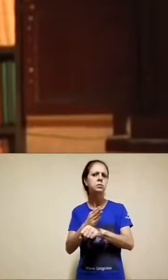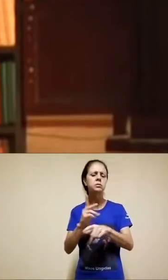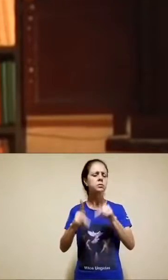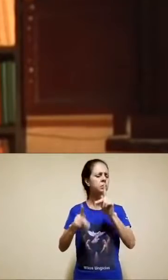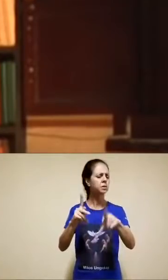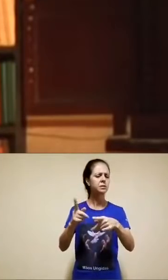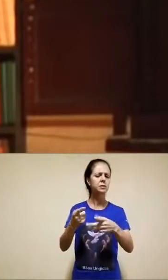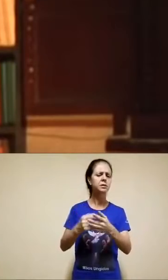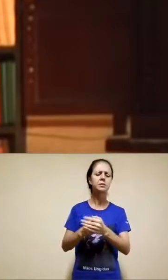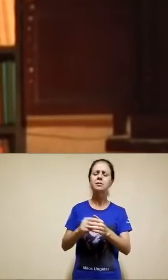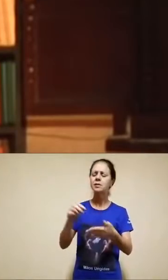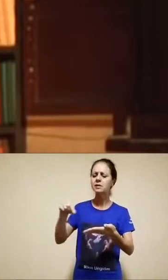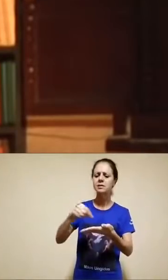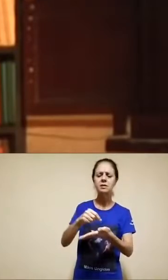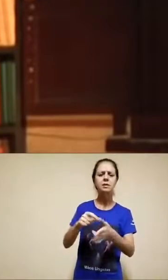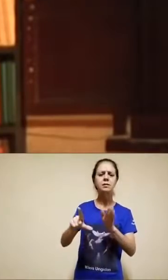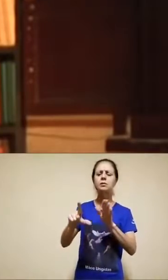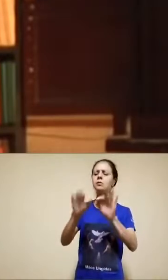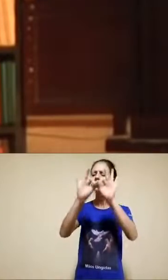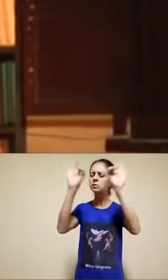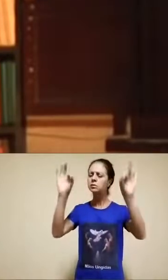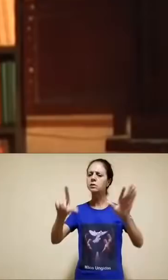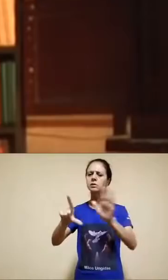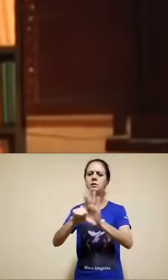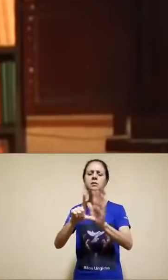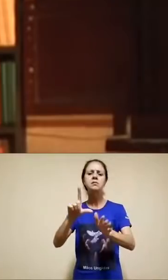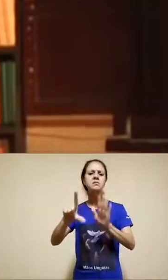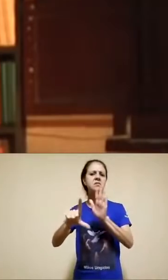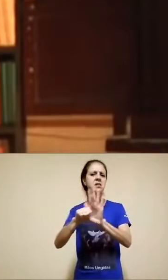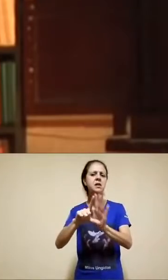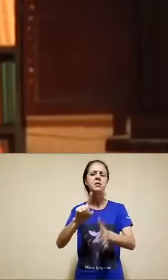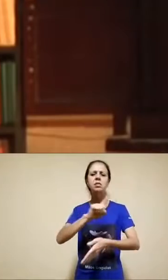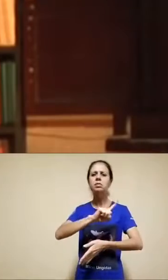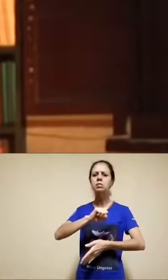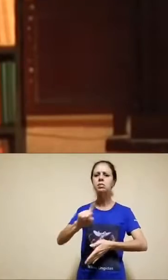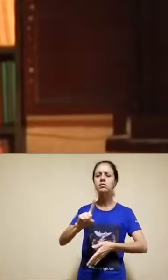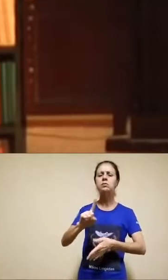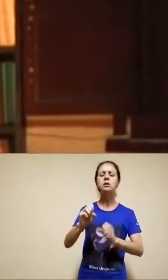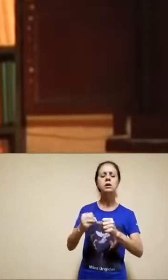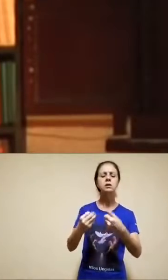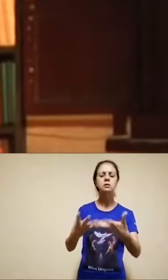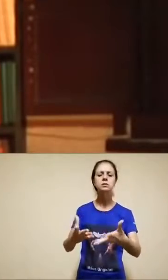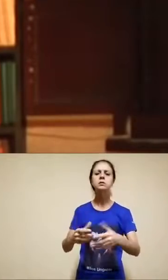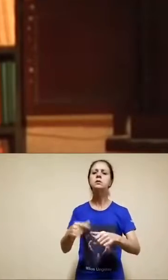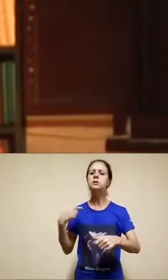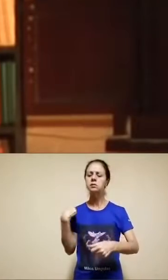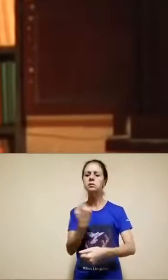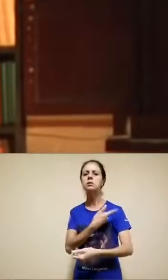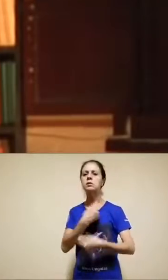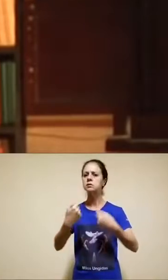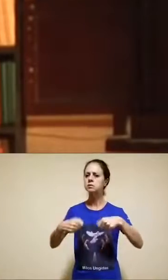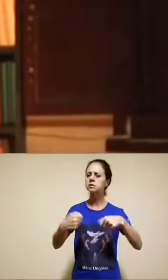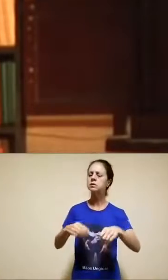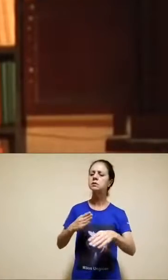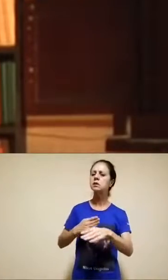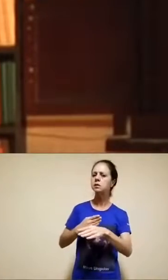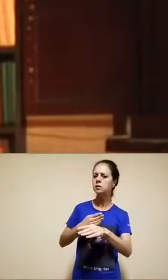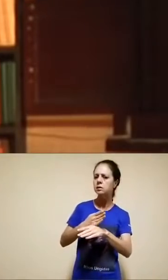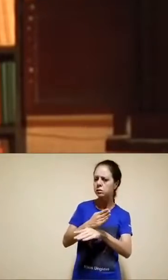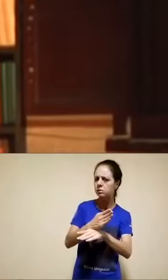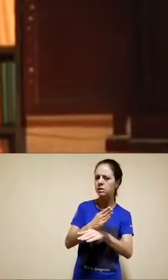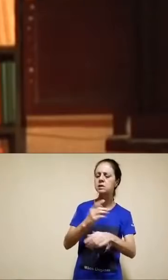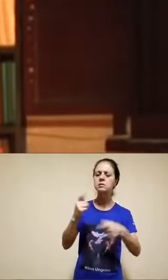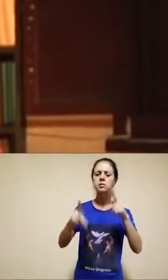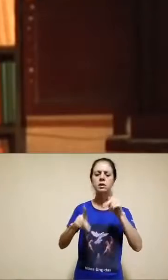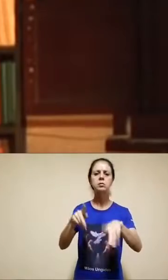de lei, não será lei nunca. Então, nós precisamos da participação do povo brasileiro, nós precisamos da participação